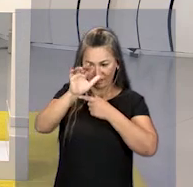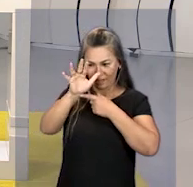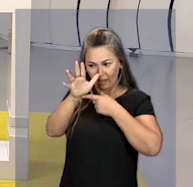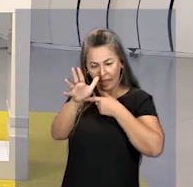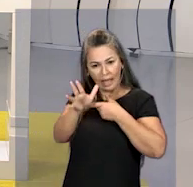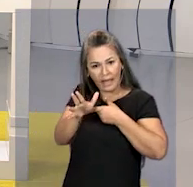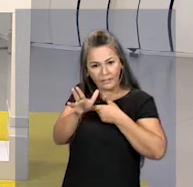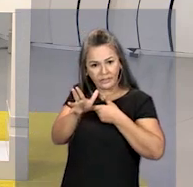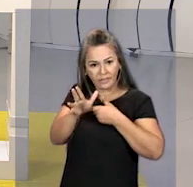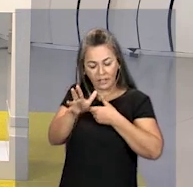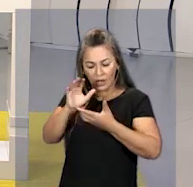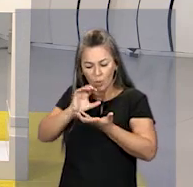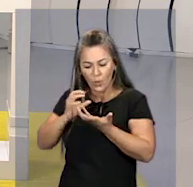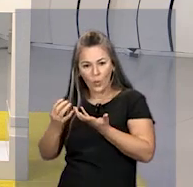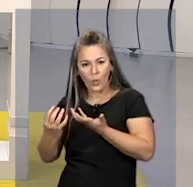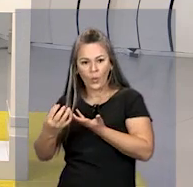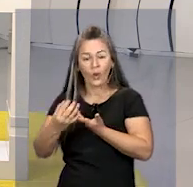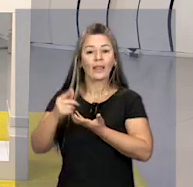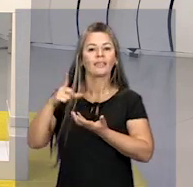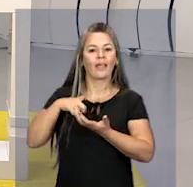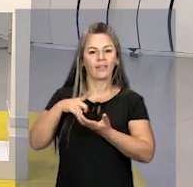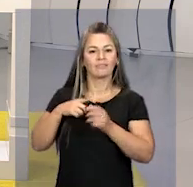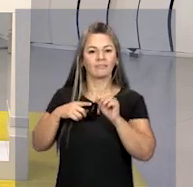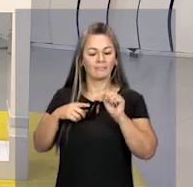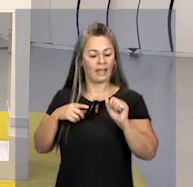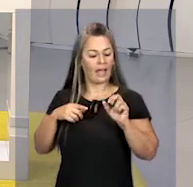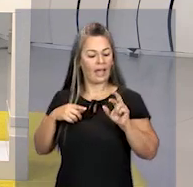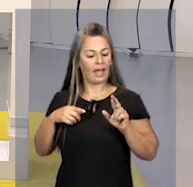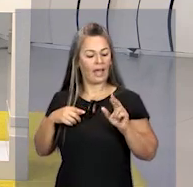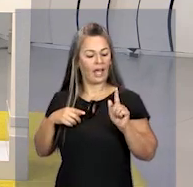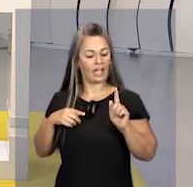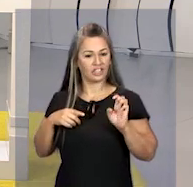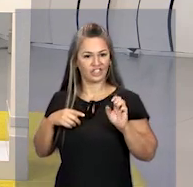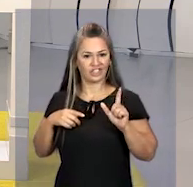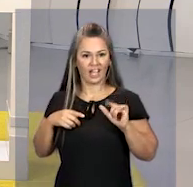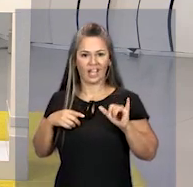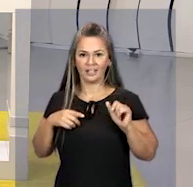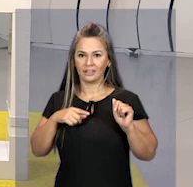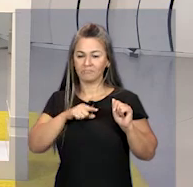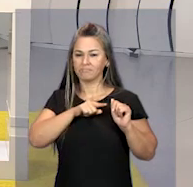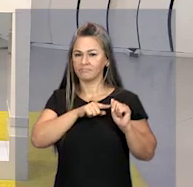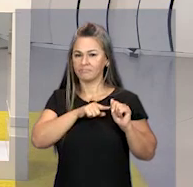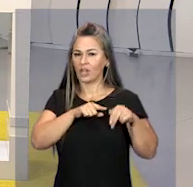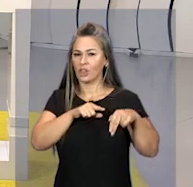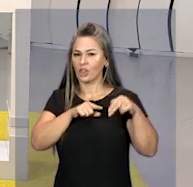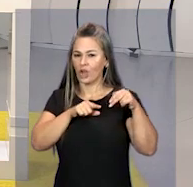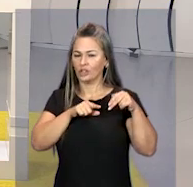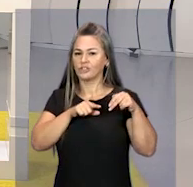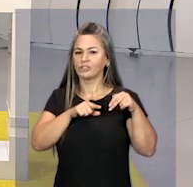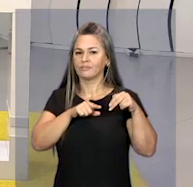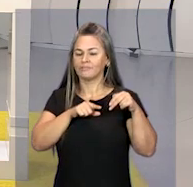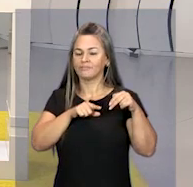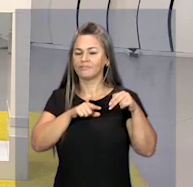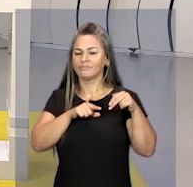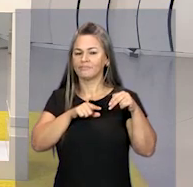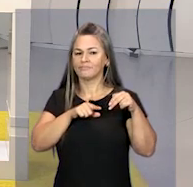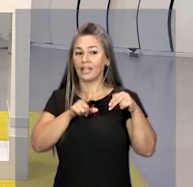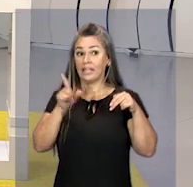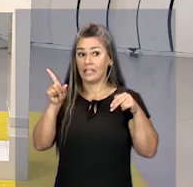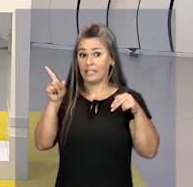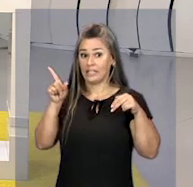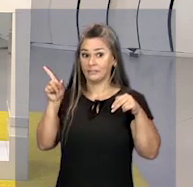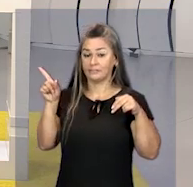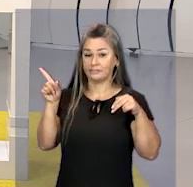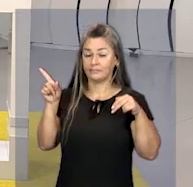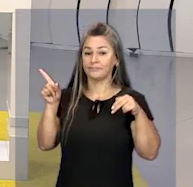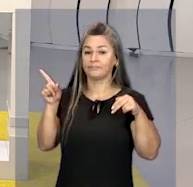representado. A gente tem a Argélia, que é mais para o norte da África, e a gente vai ver que esse tipo de dança aqui